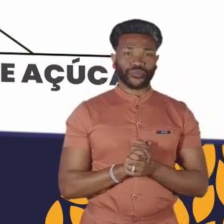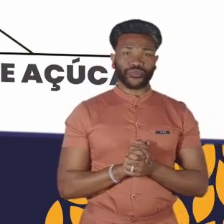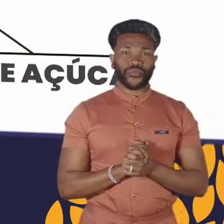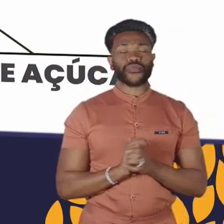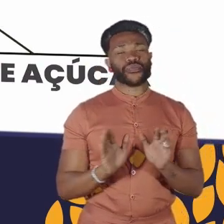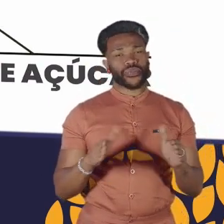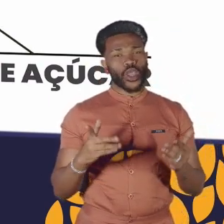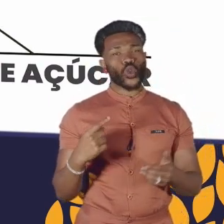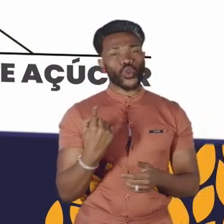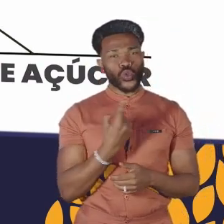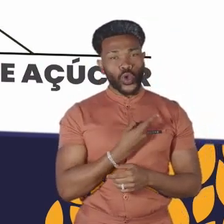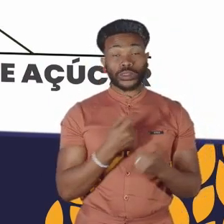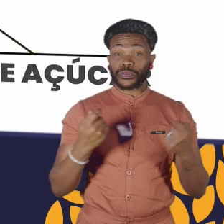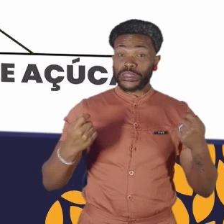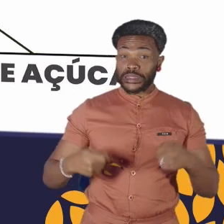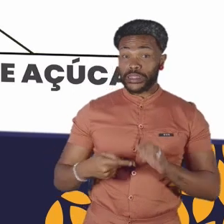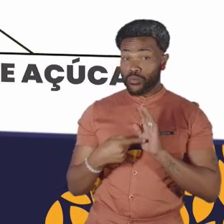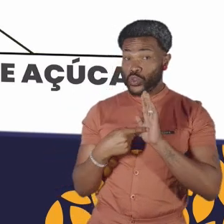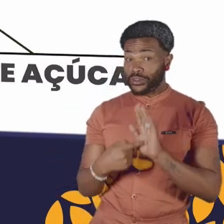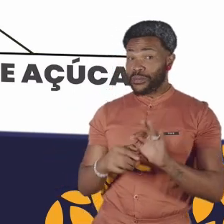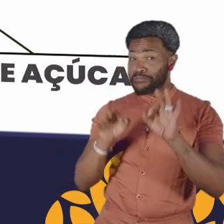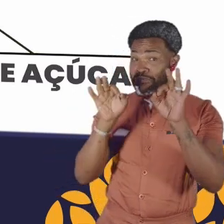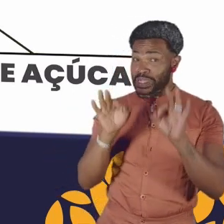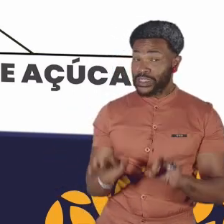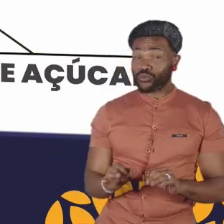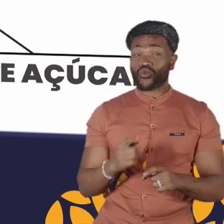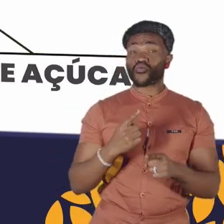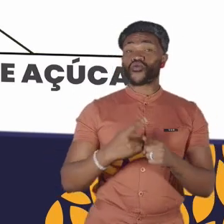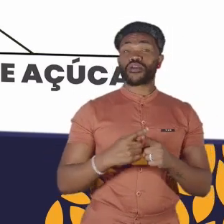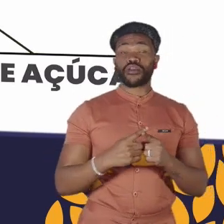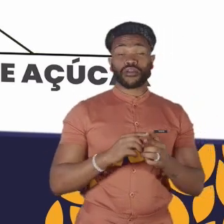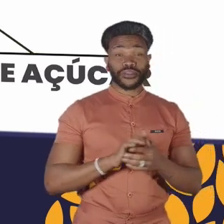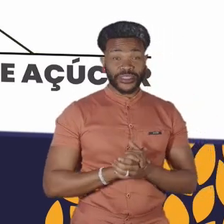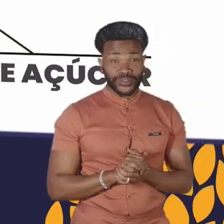Então temos que desmistificar ela, por quê?